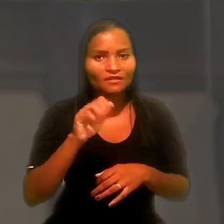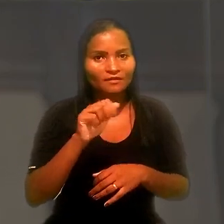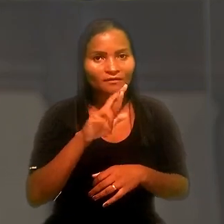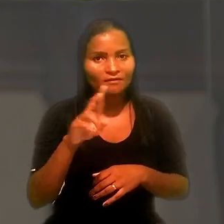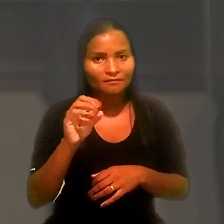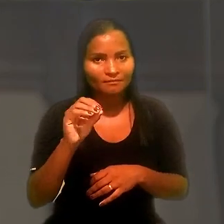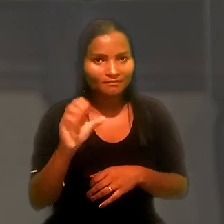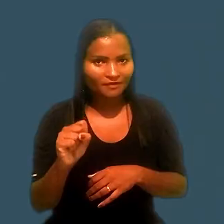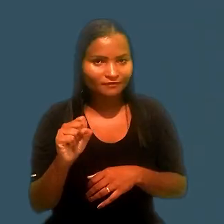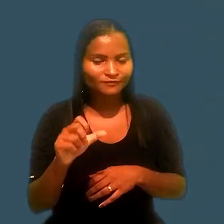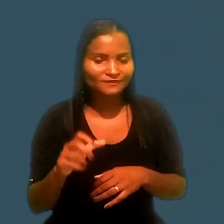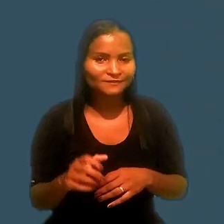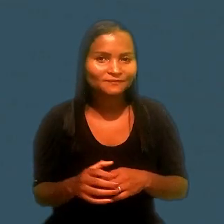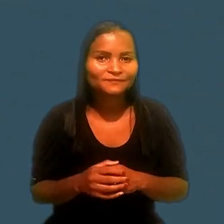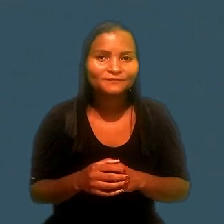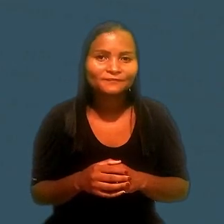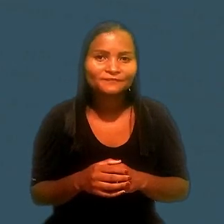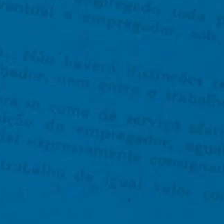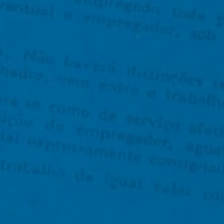Barros Levenhage.